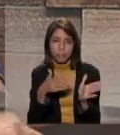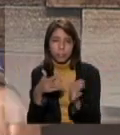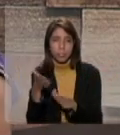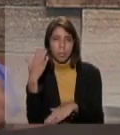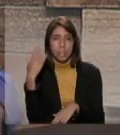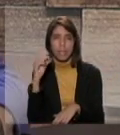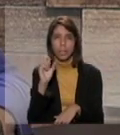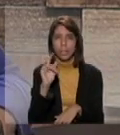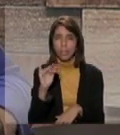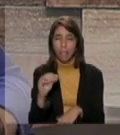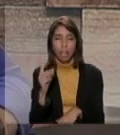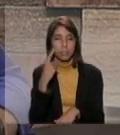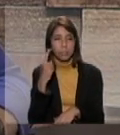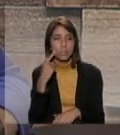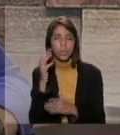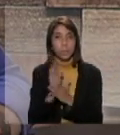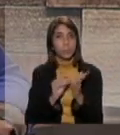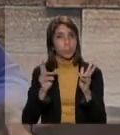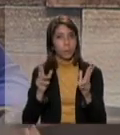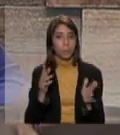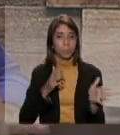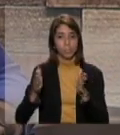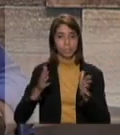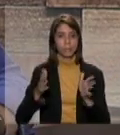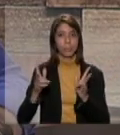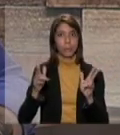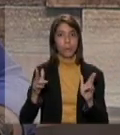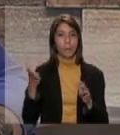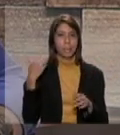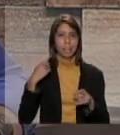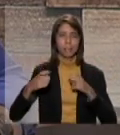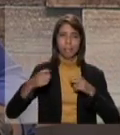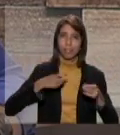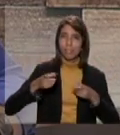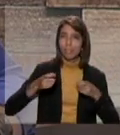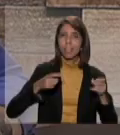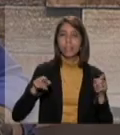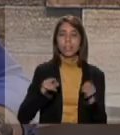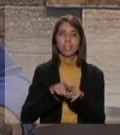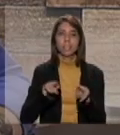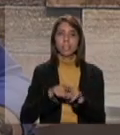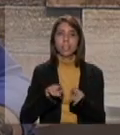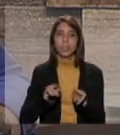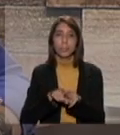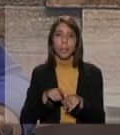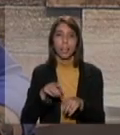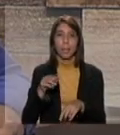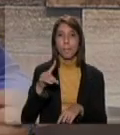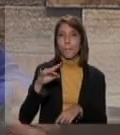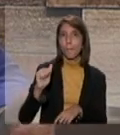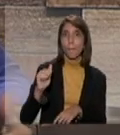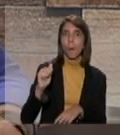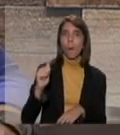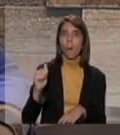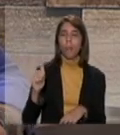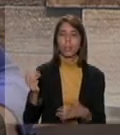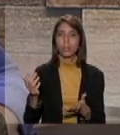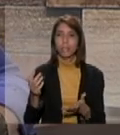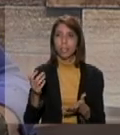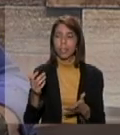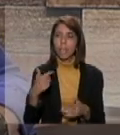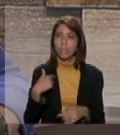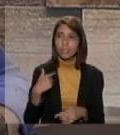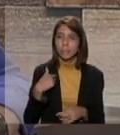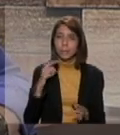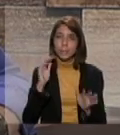conta disso, que falava justamente desse período da guerra e da moda